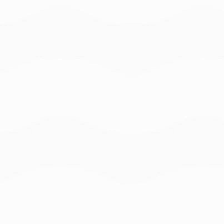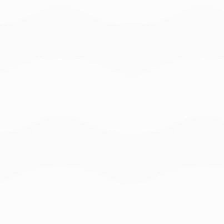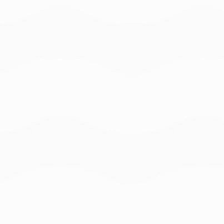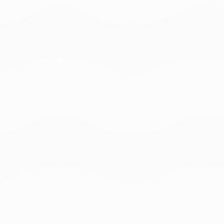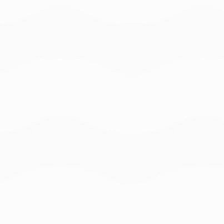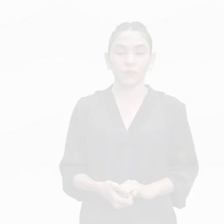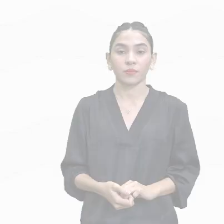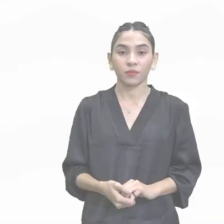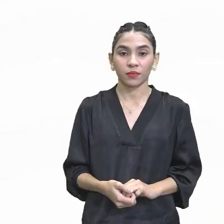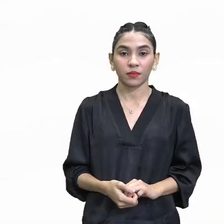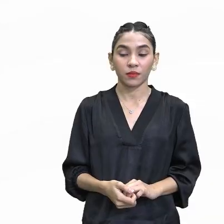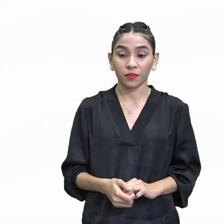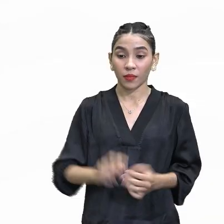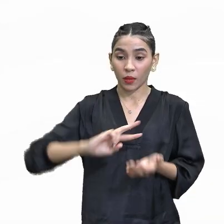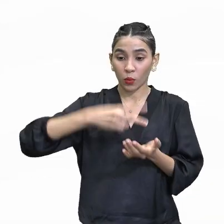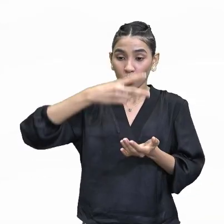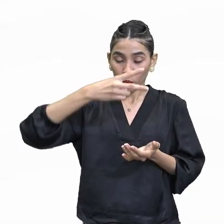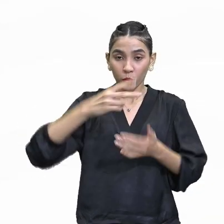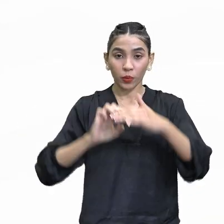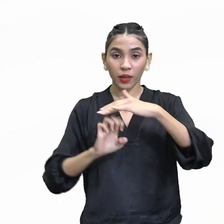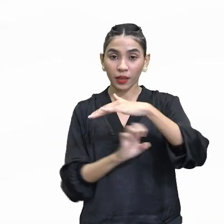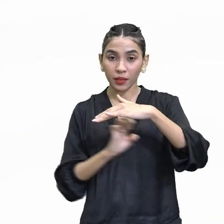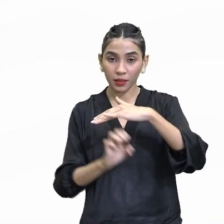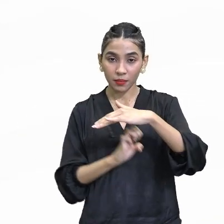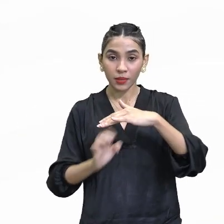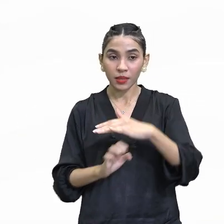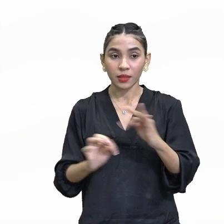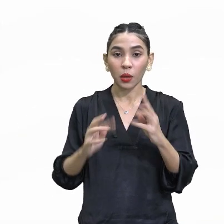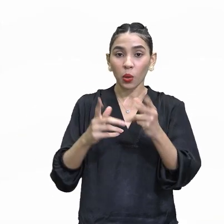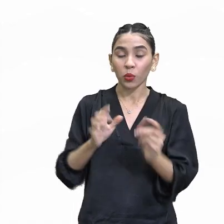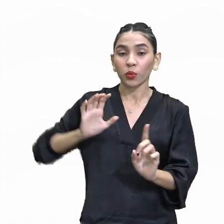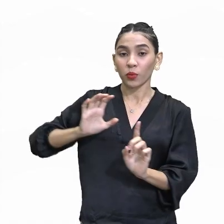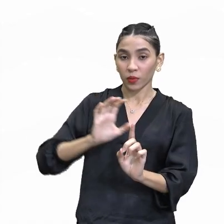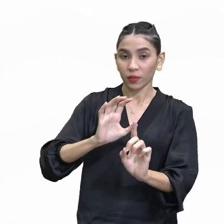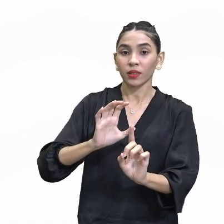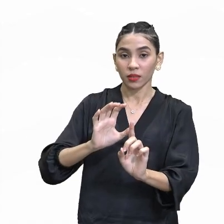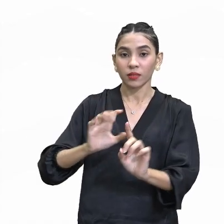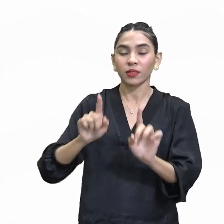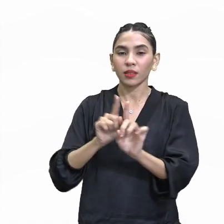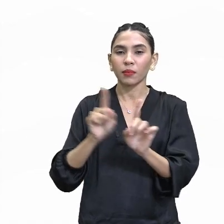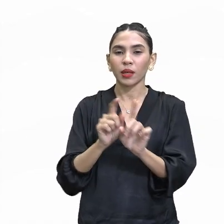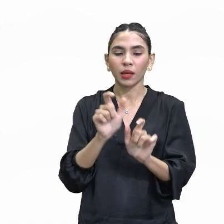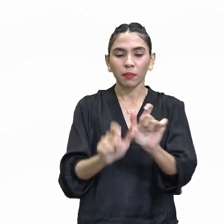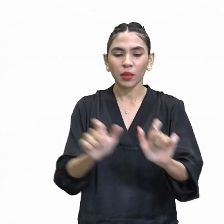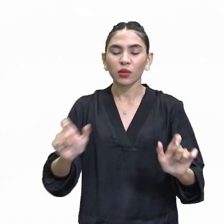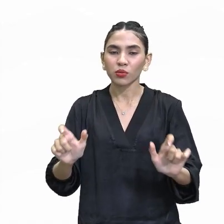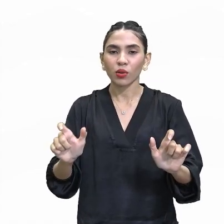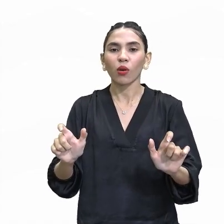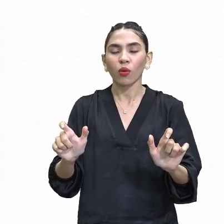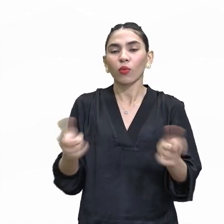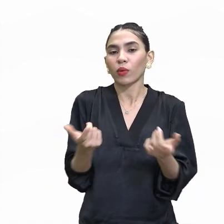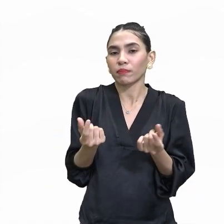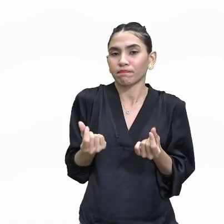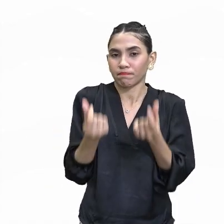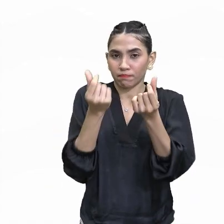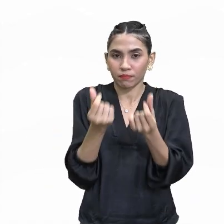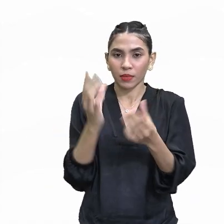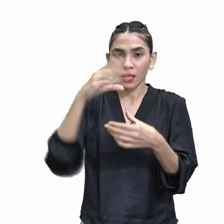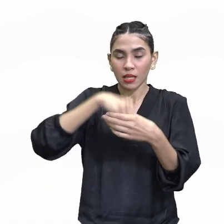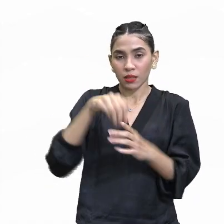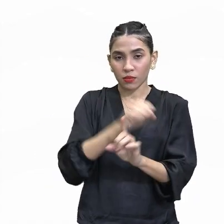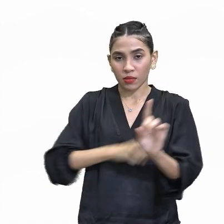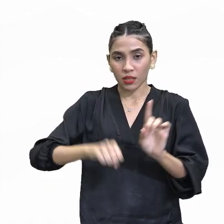do lucro, das empresas, tudo isso acaba influenciando muito na forma como as pessoas lidam, né, com o dinheiro nessa